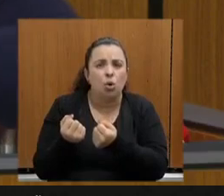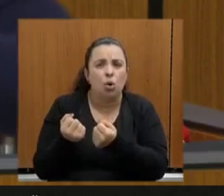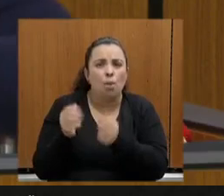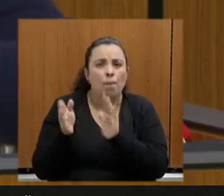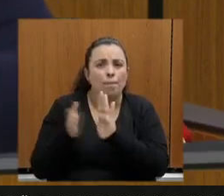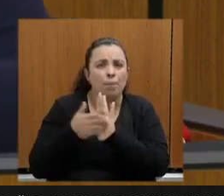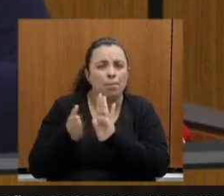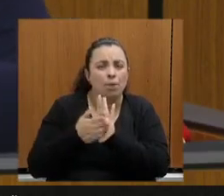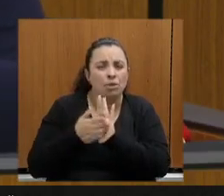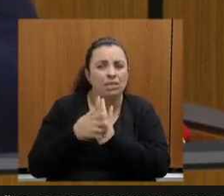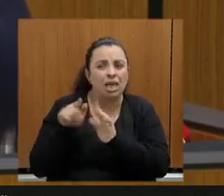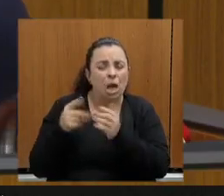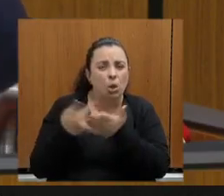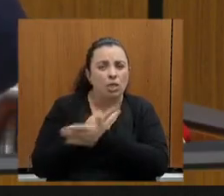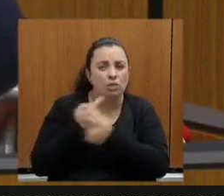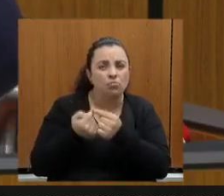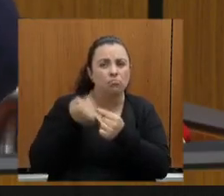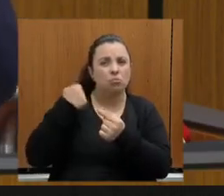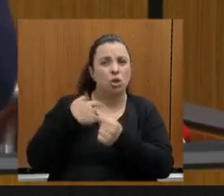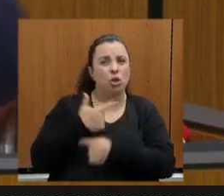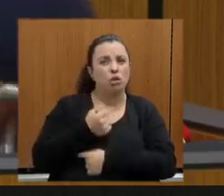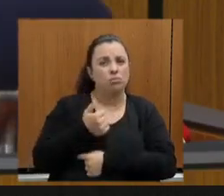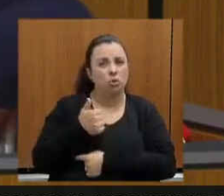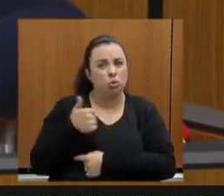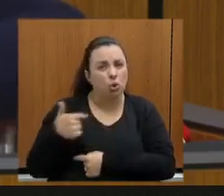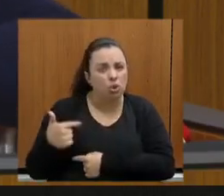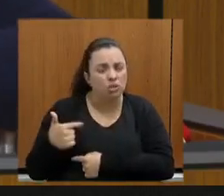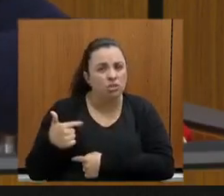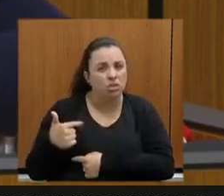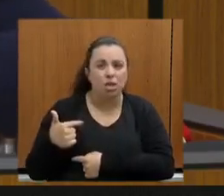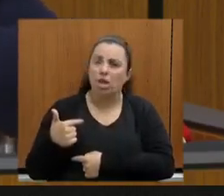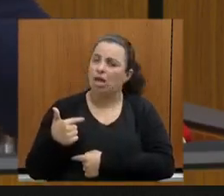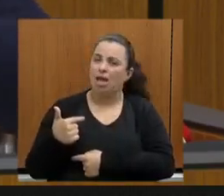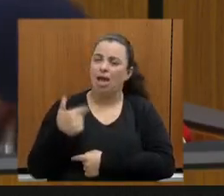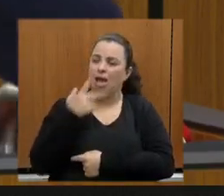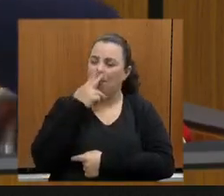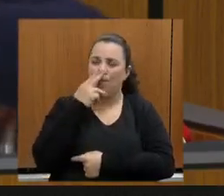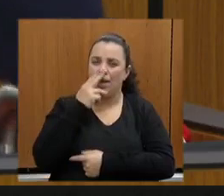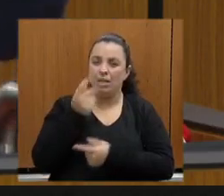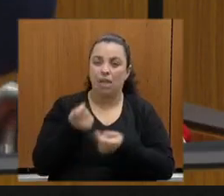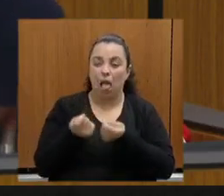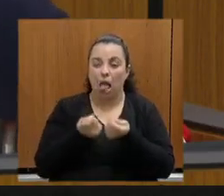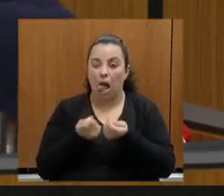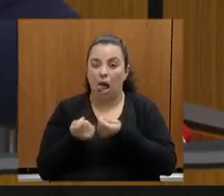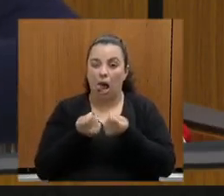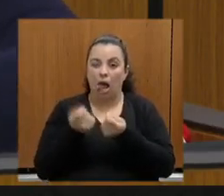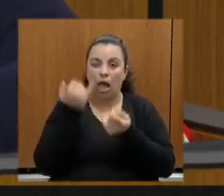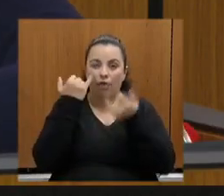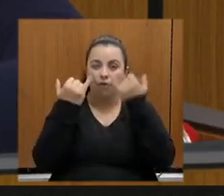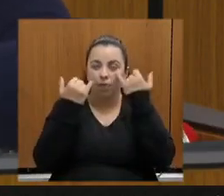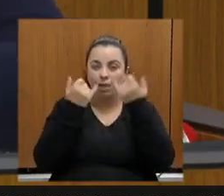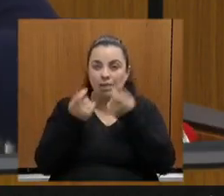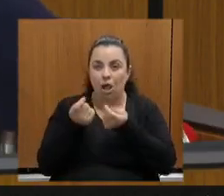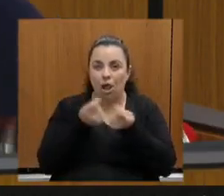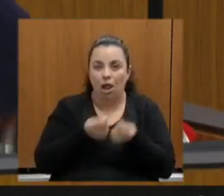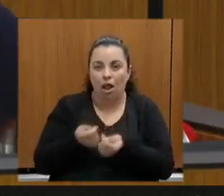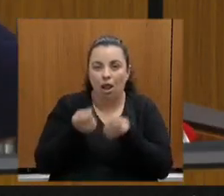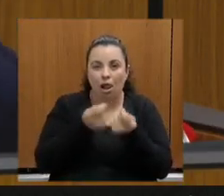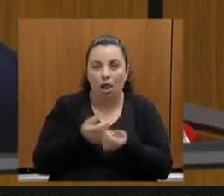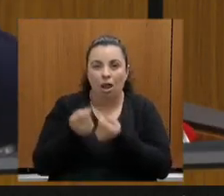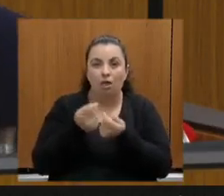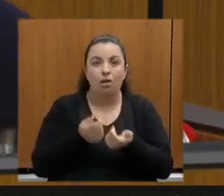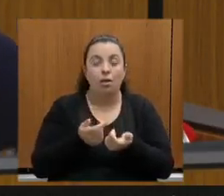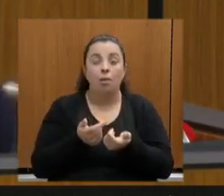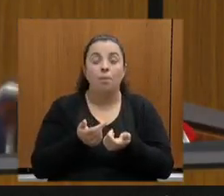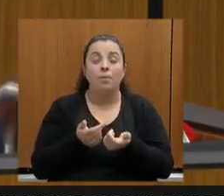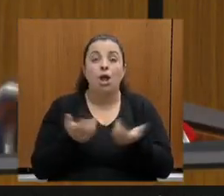esticou demais acorda manipula demais a informação para cumprir a tarefa do dia de hoje que foi o